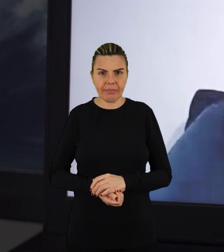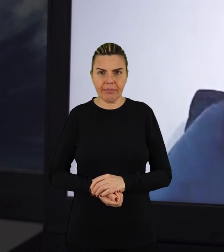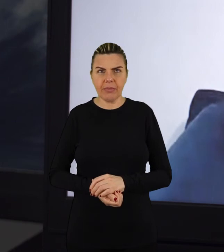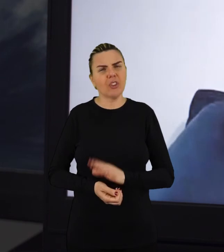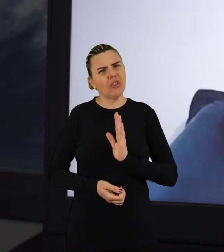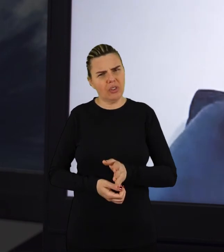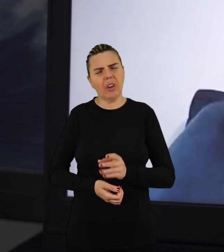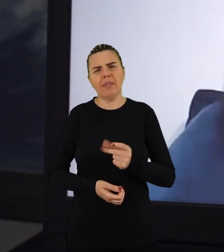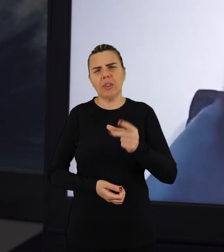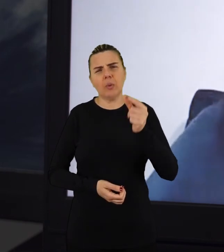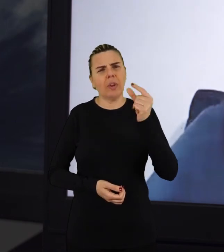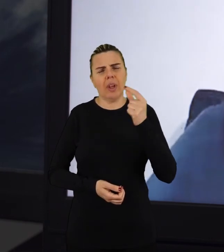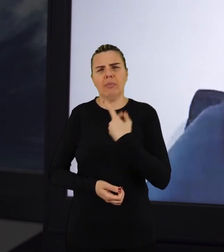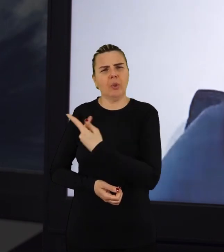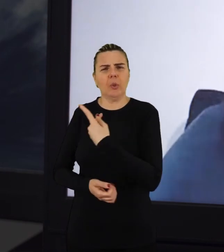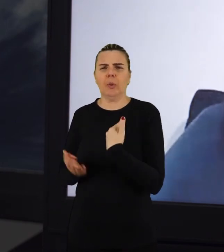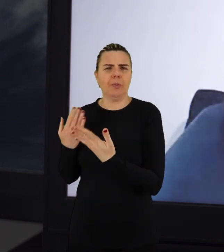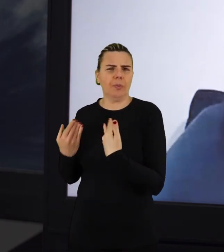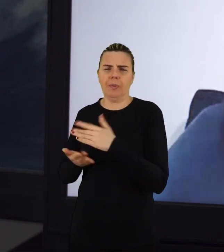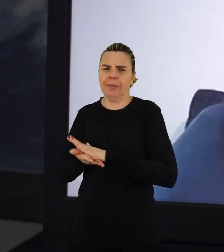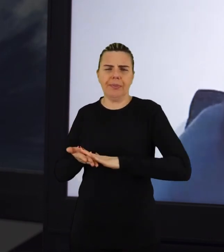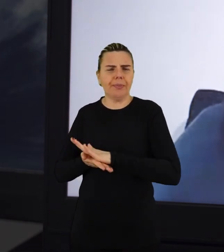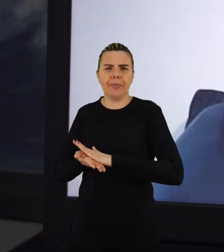faz um tempo que a gente não conversa,